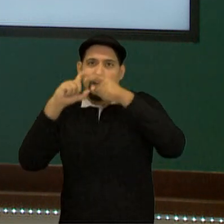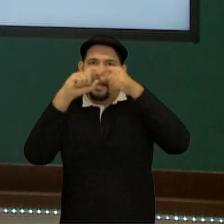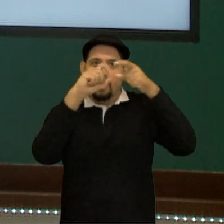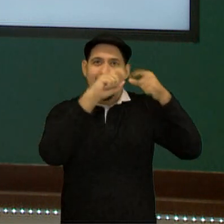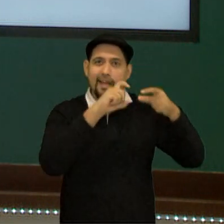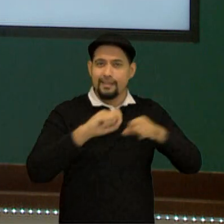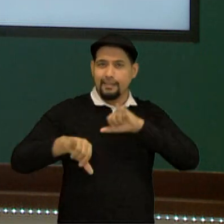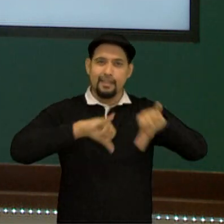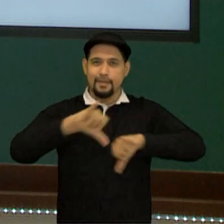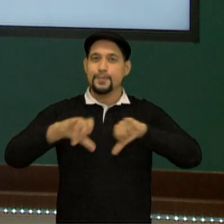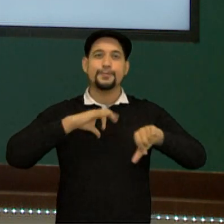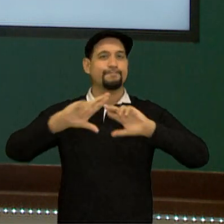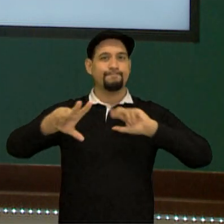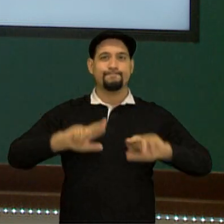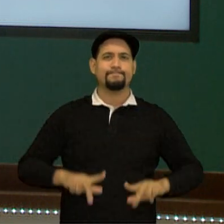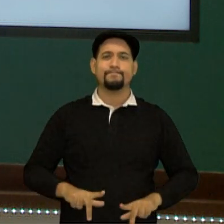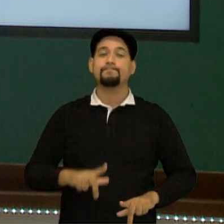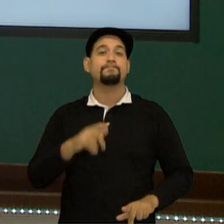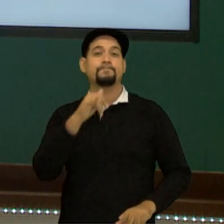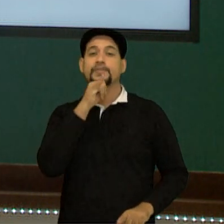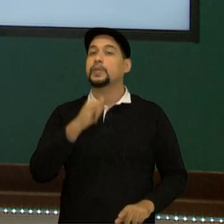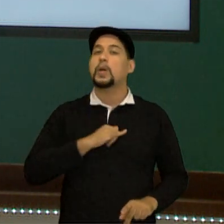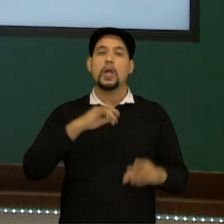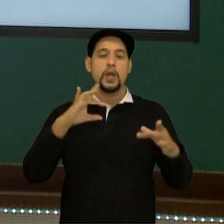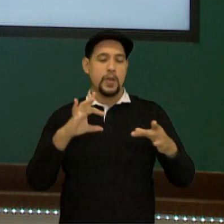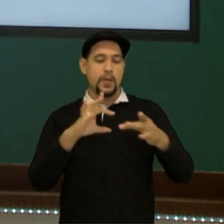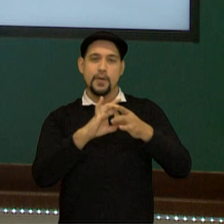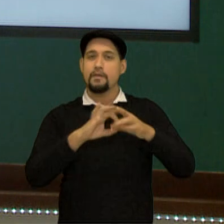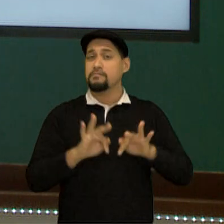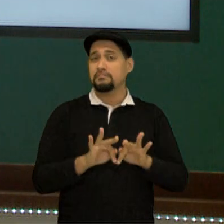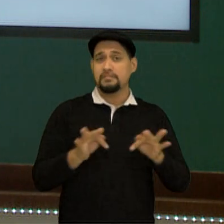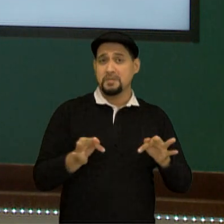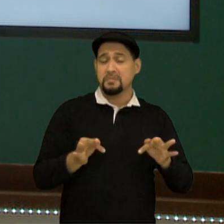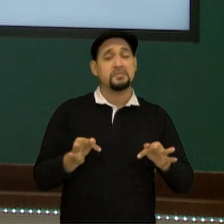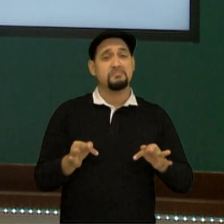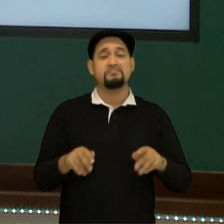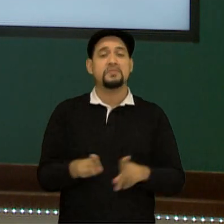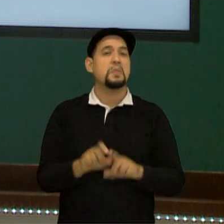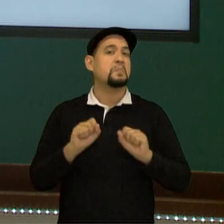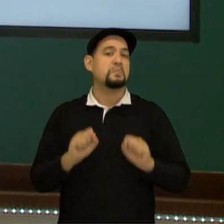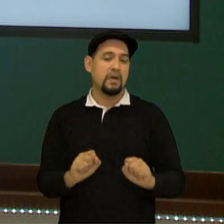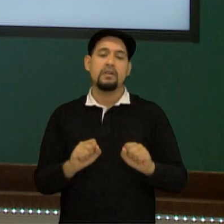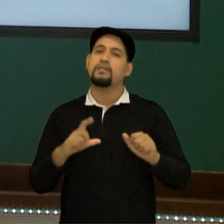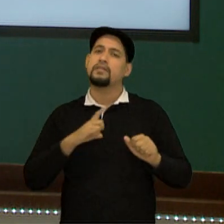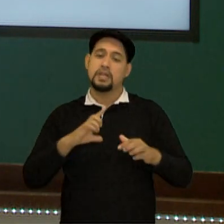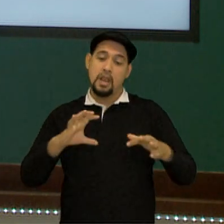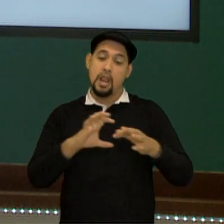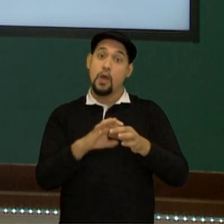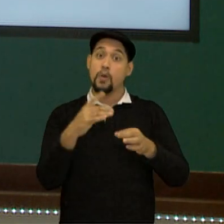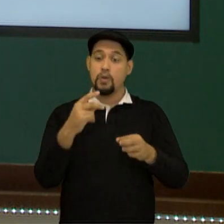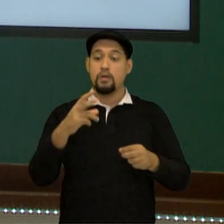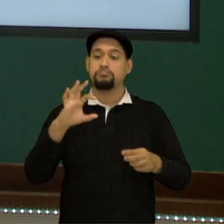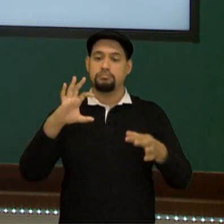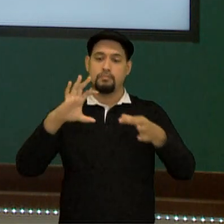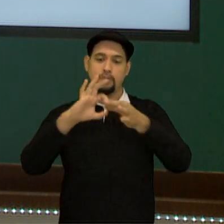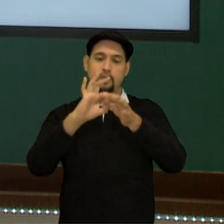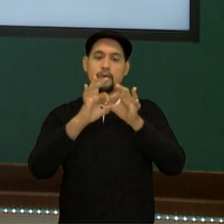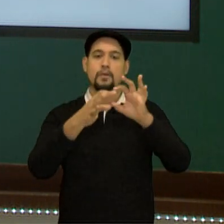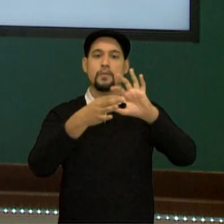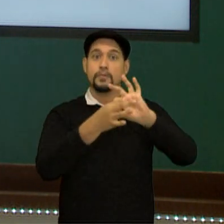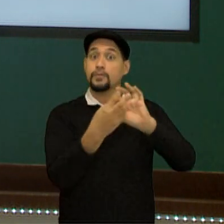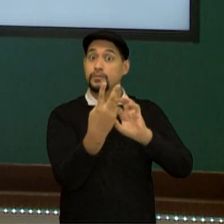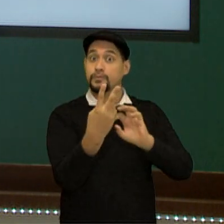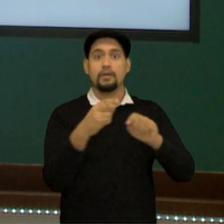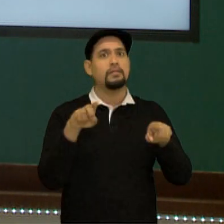Ligações químicas diferenciadas. Ele pode fazer ligação simples, ele pode fazer ligação dupla e ele pode fazer